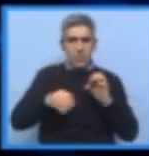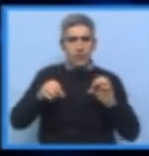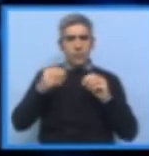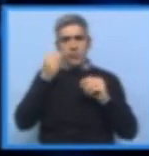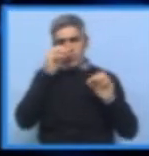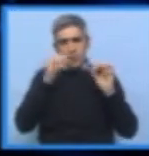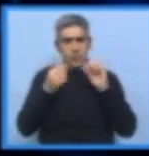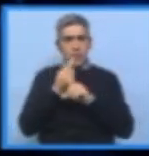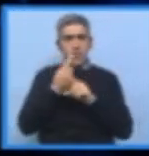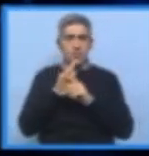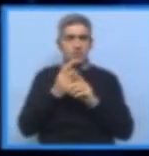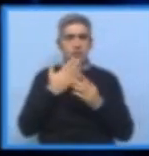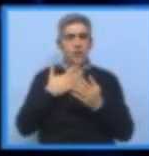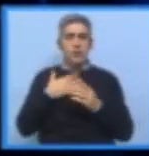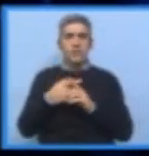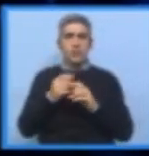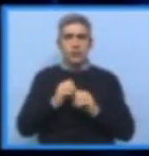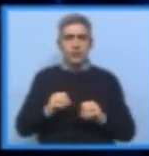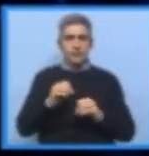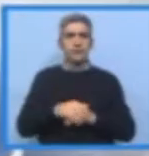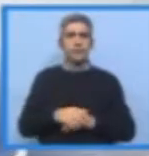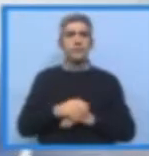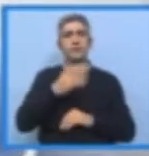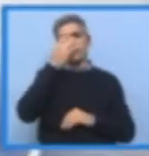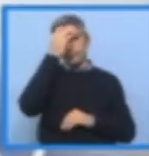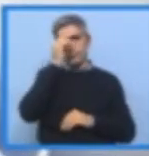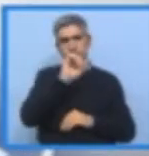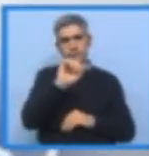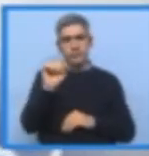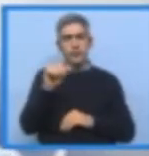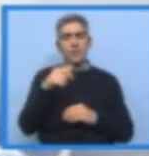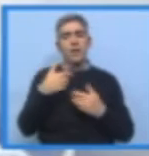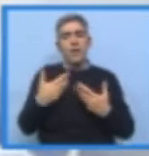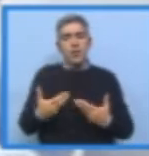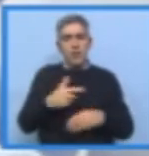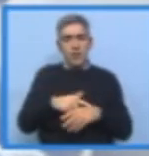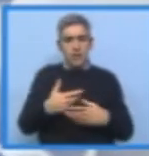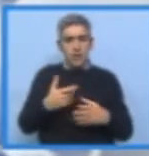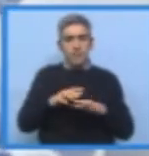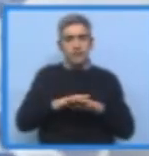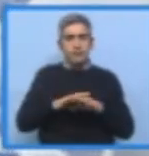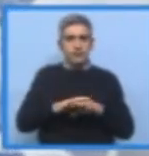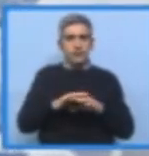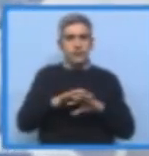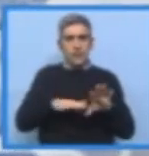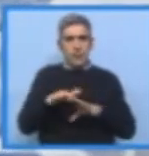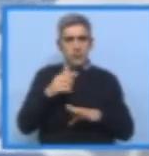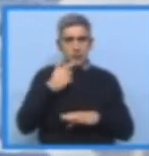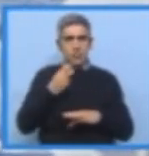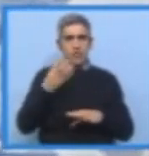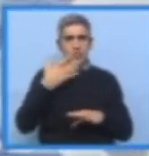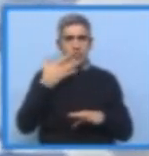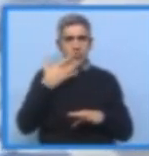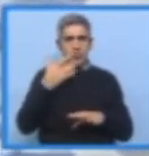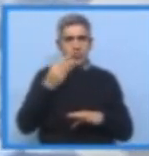coisas que não trazem benefício nenhum. E, no seu entender, hoje reanima-se em demasia? As